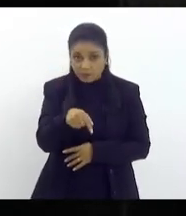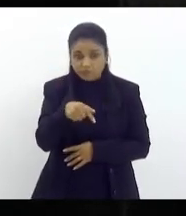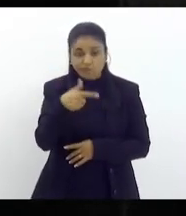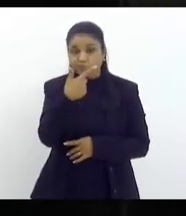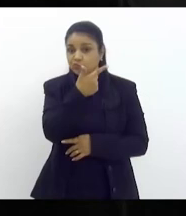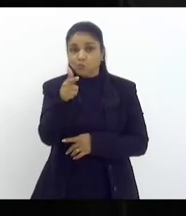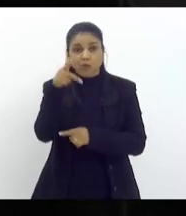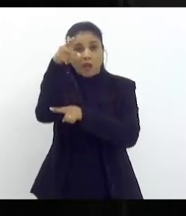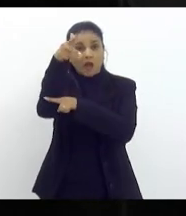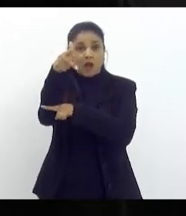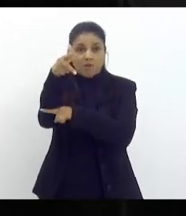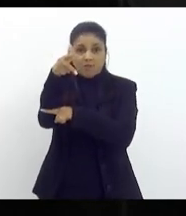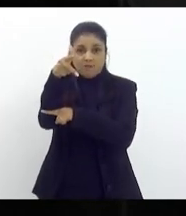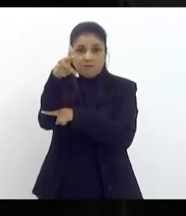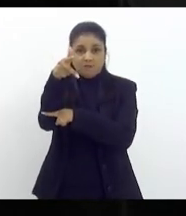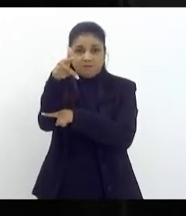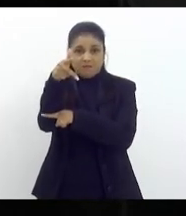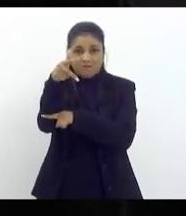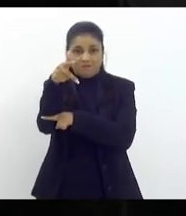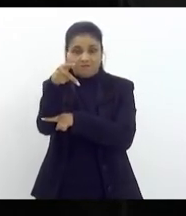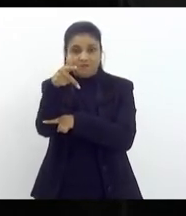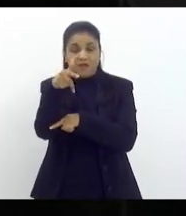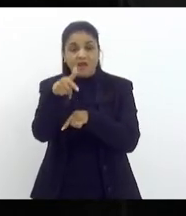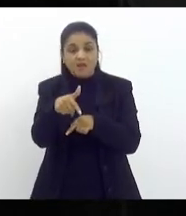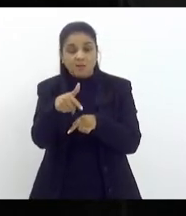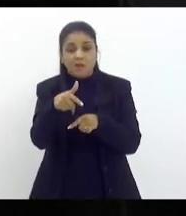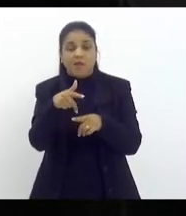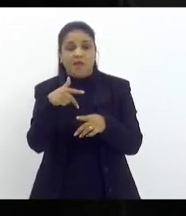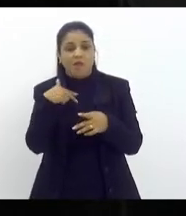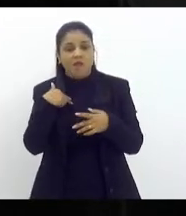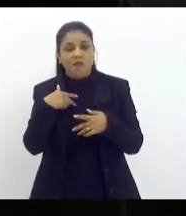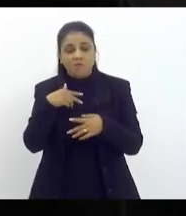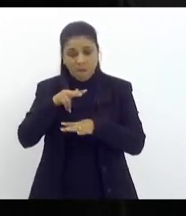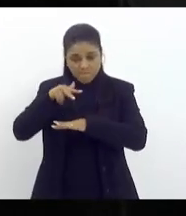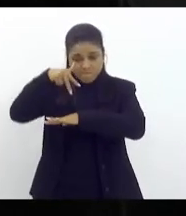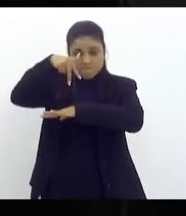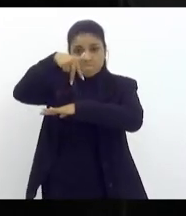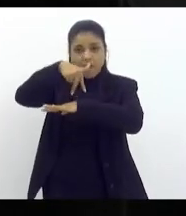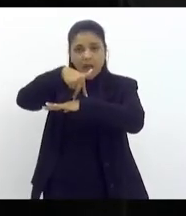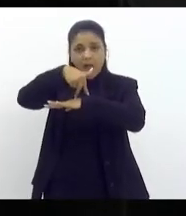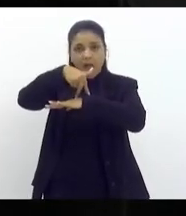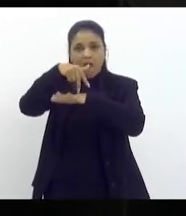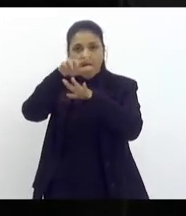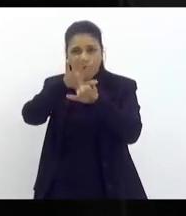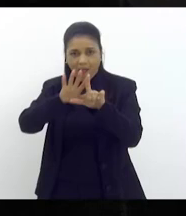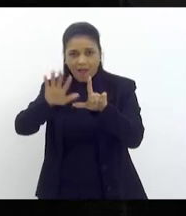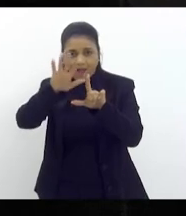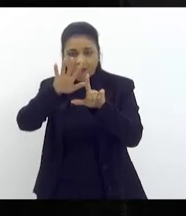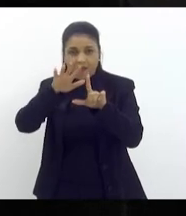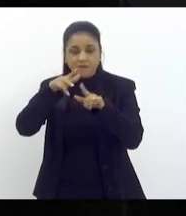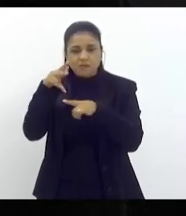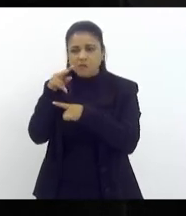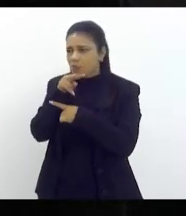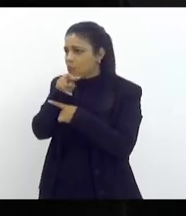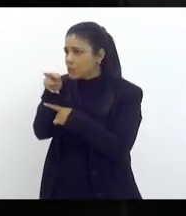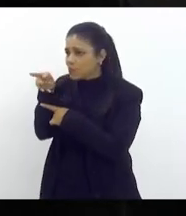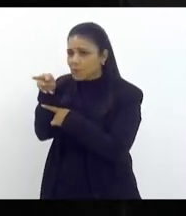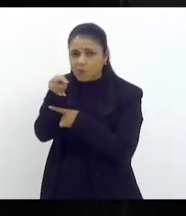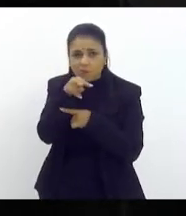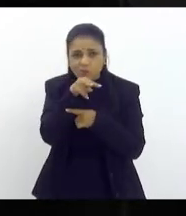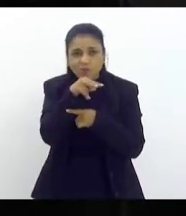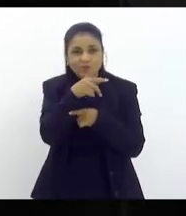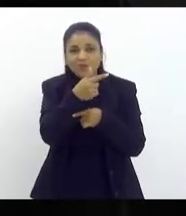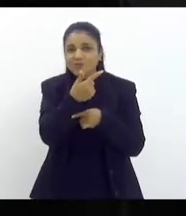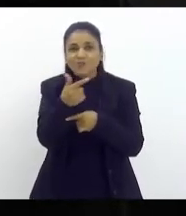Bairro não tem grau de resolução suficiente para observar que o que acontece depois da faixa de areia Então